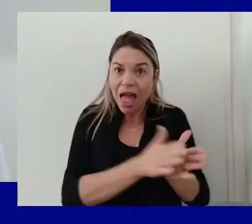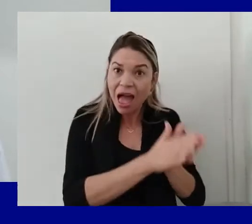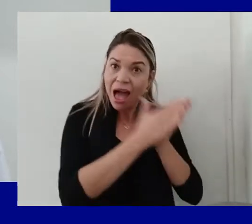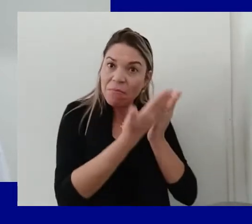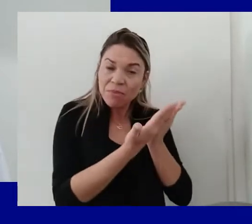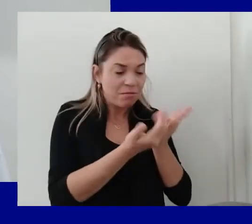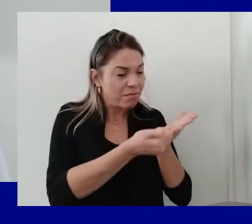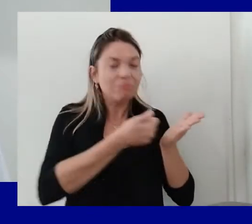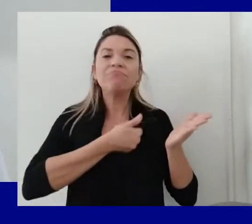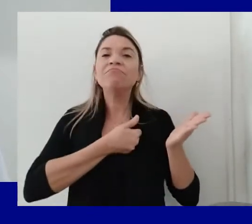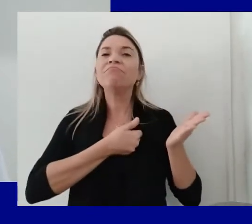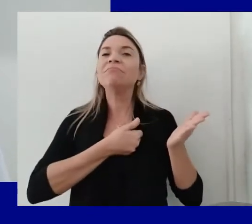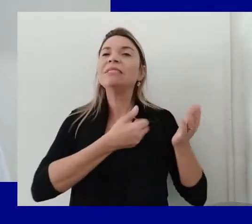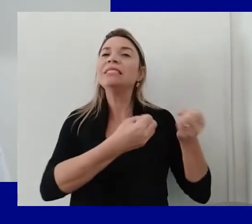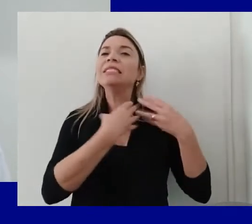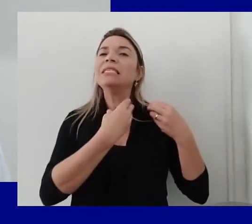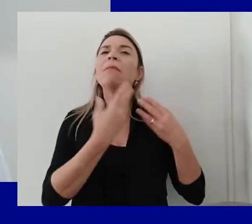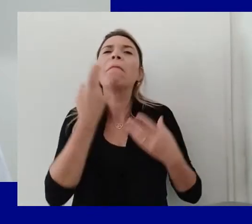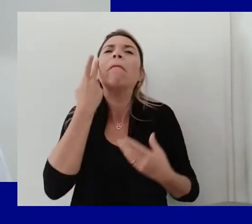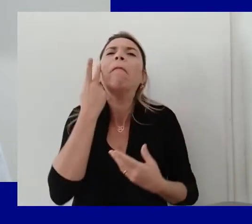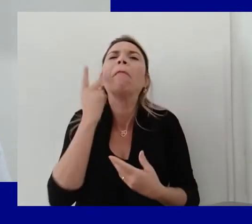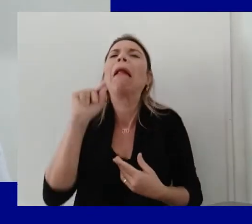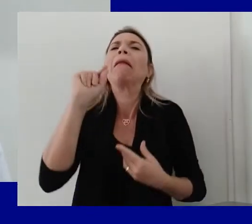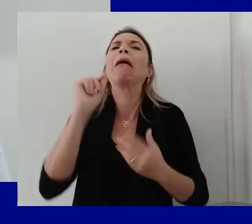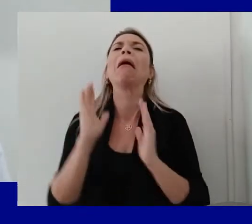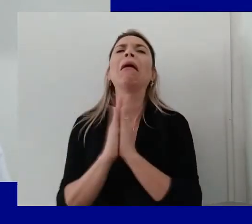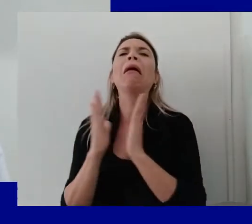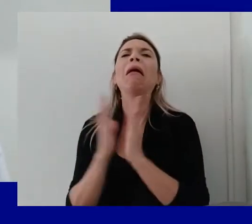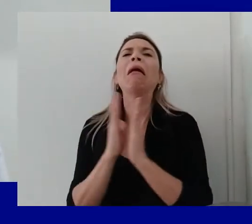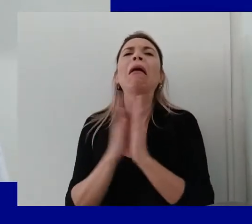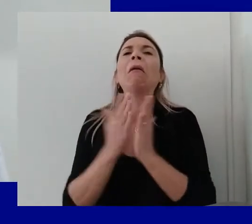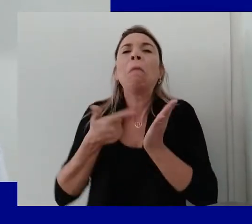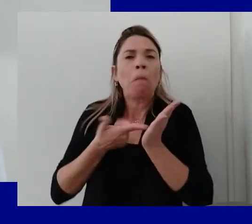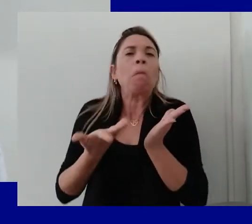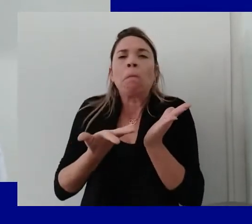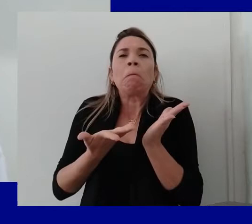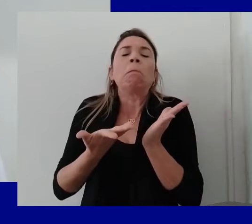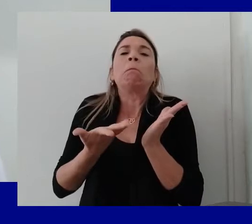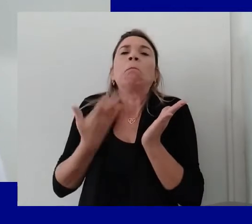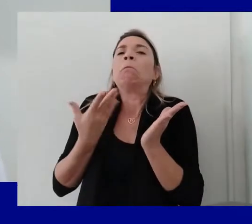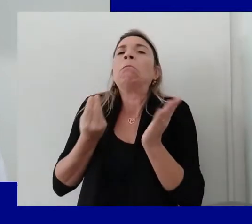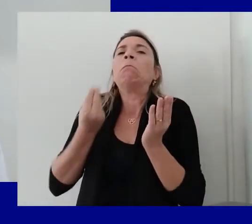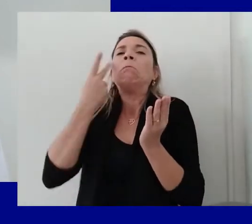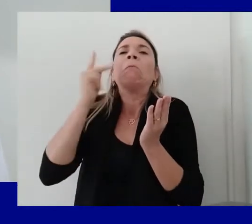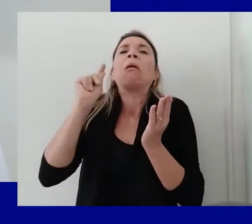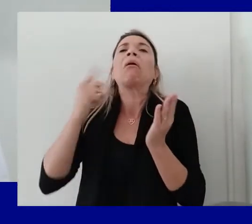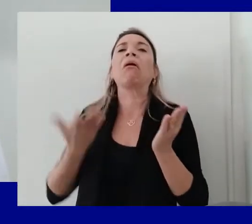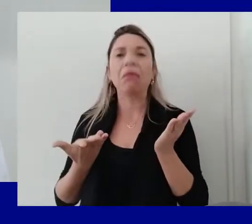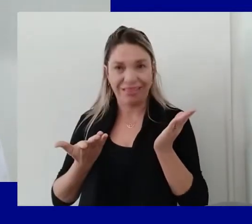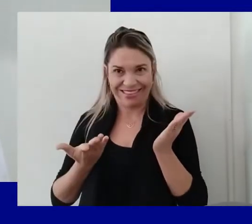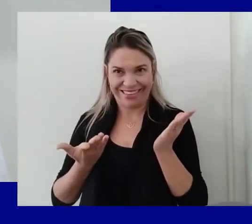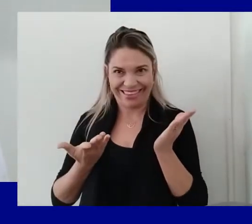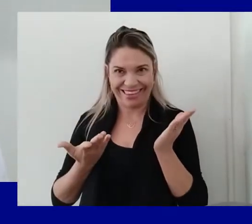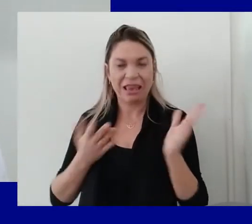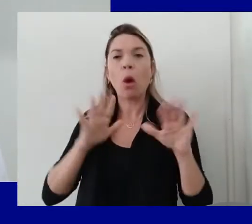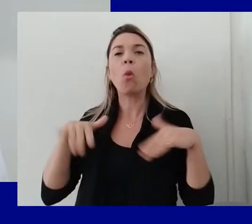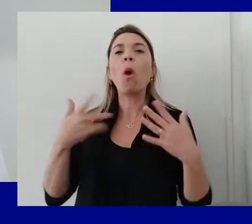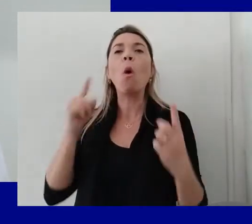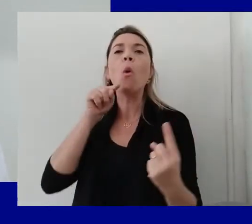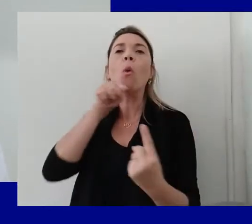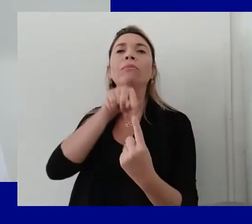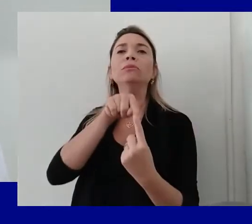que oremos. Razões pelas quais devemos orar. Em primeiro lugar,